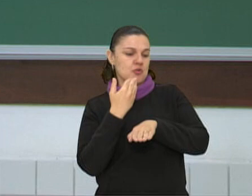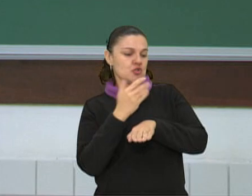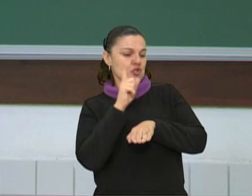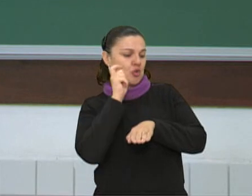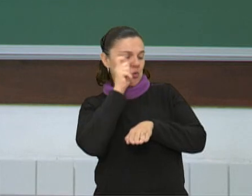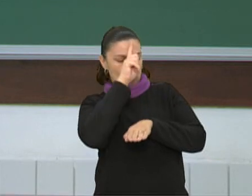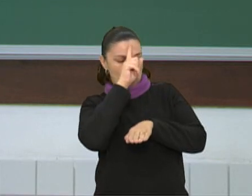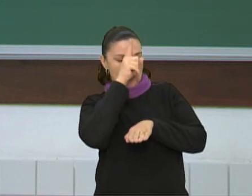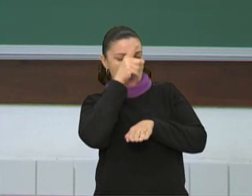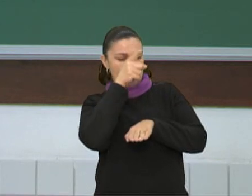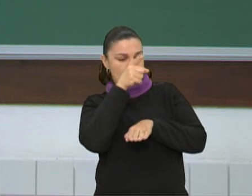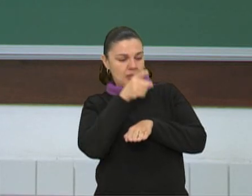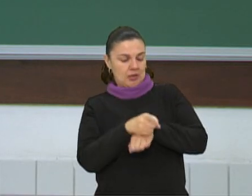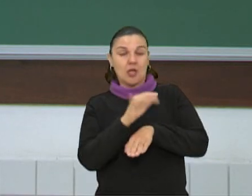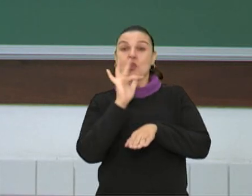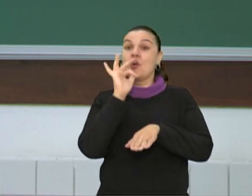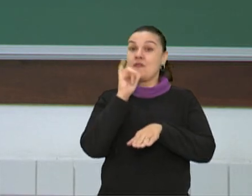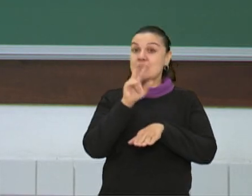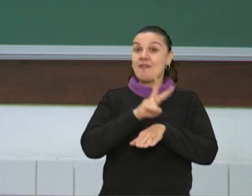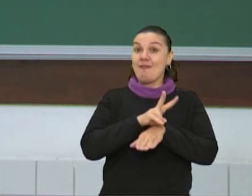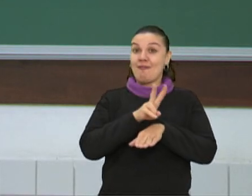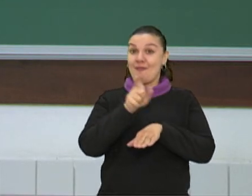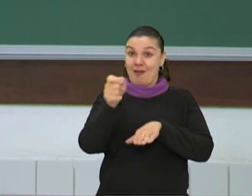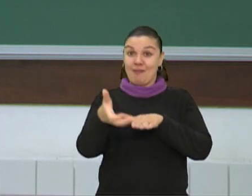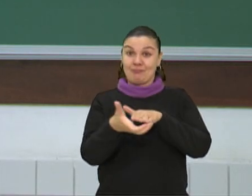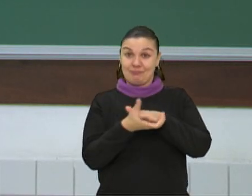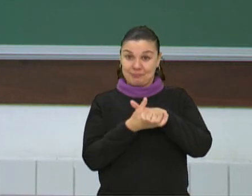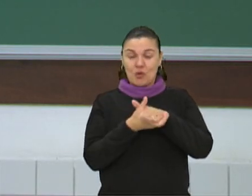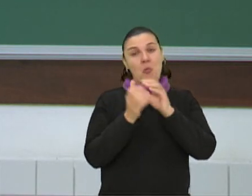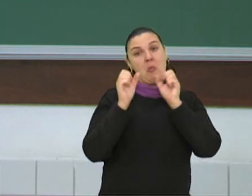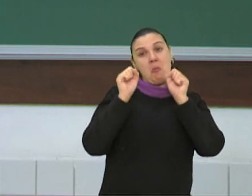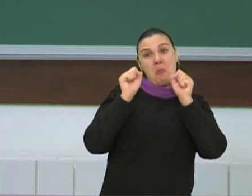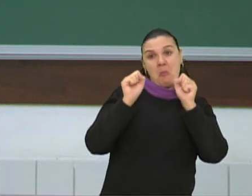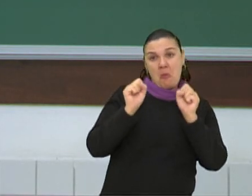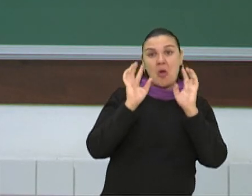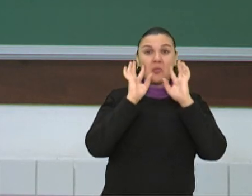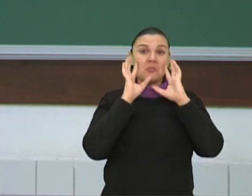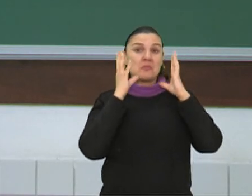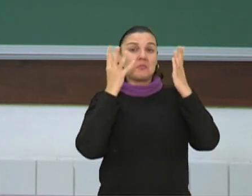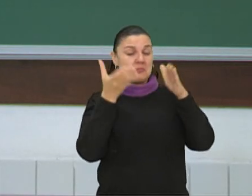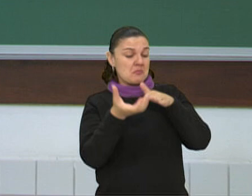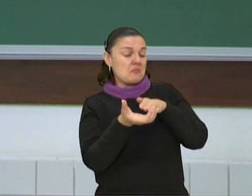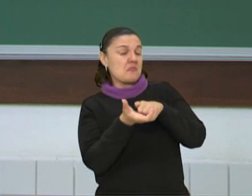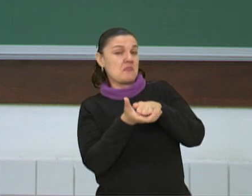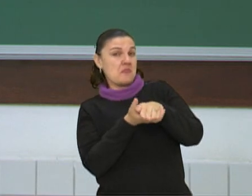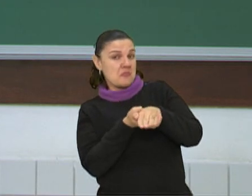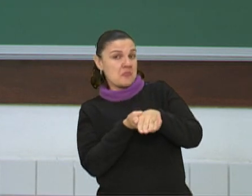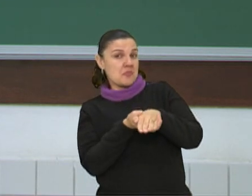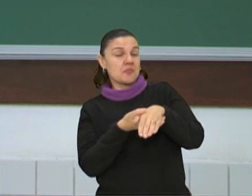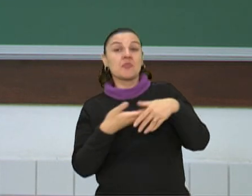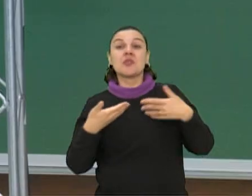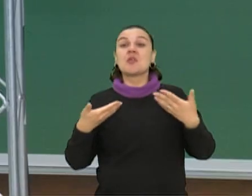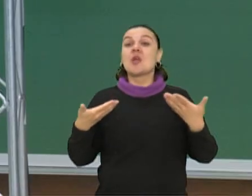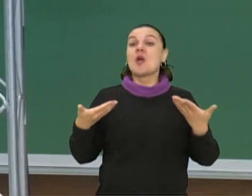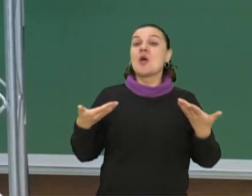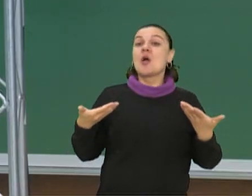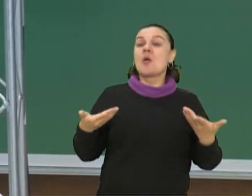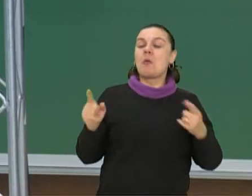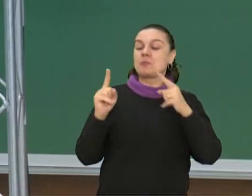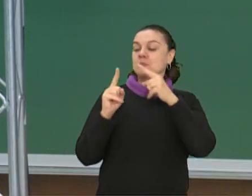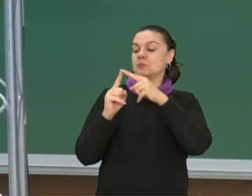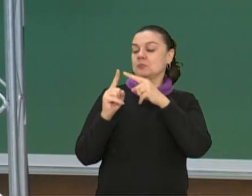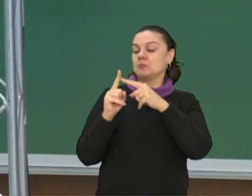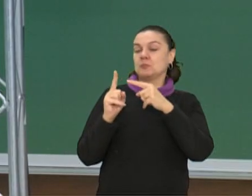estou indicando que nós vamos calçar, eu estou dizendo que pode ser que alguém calce. Qual modo